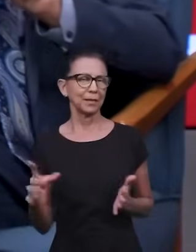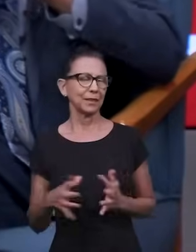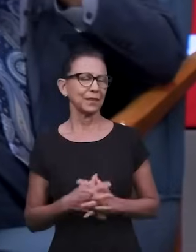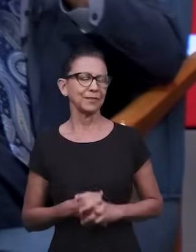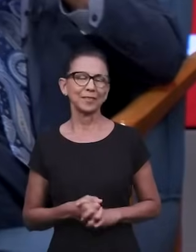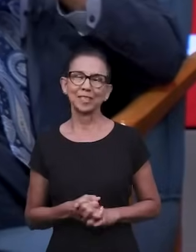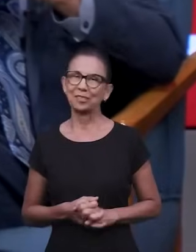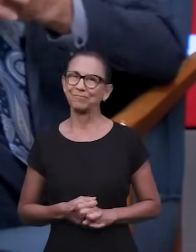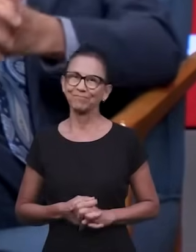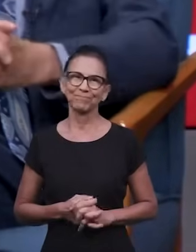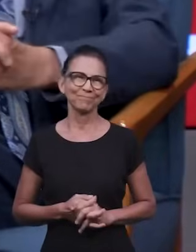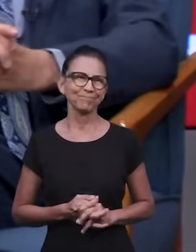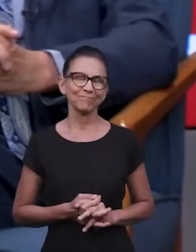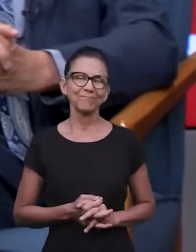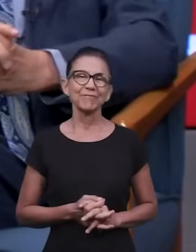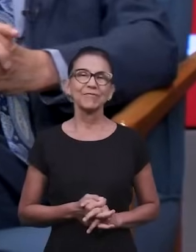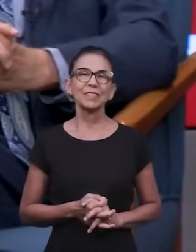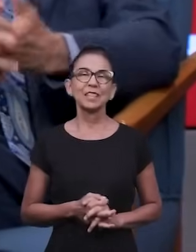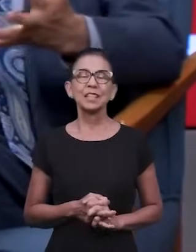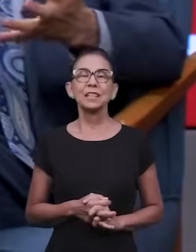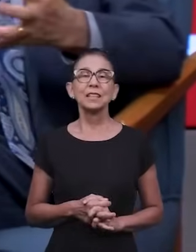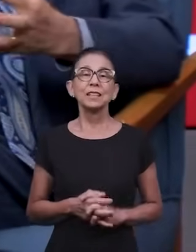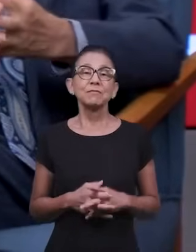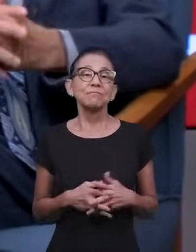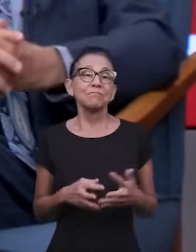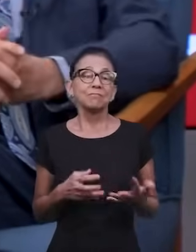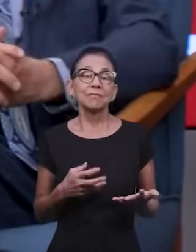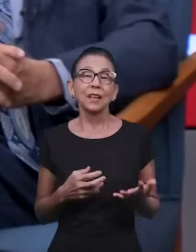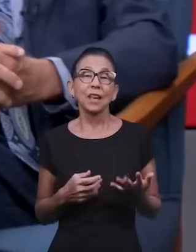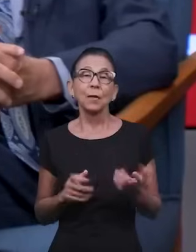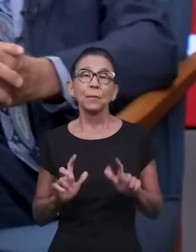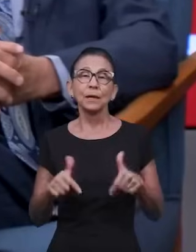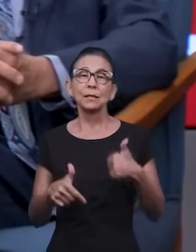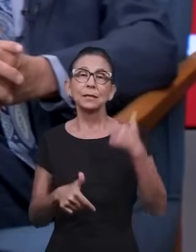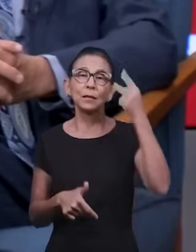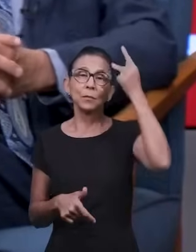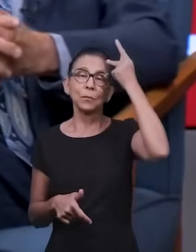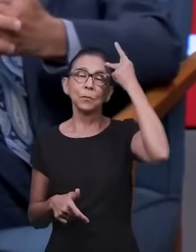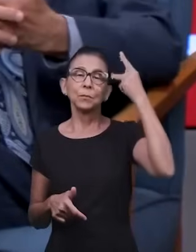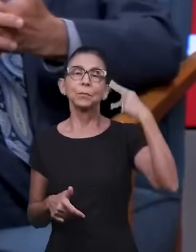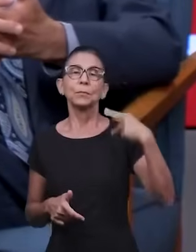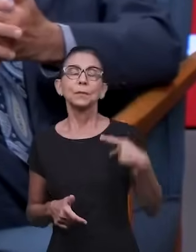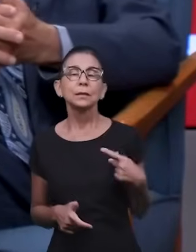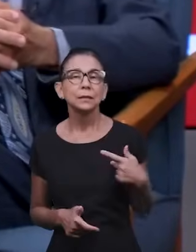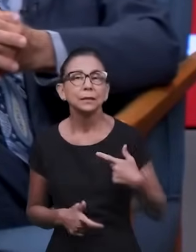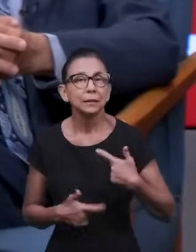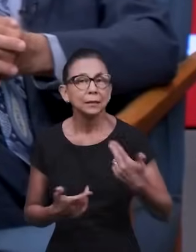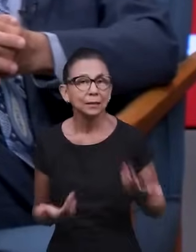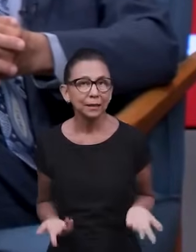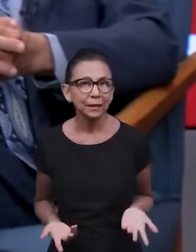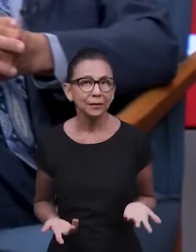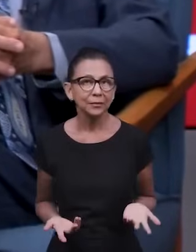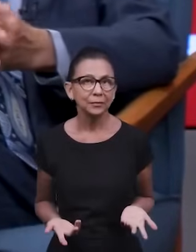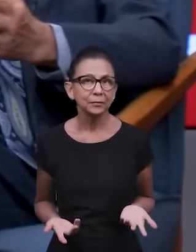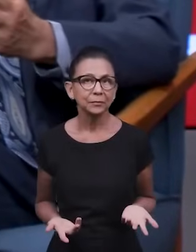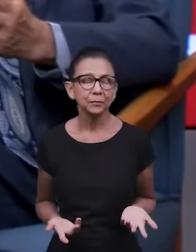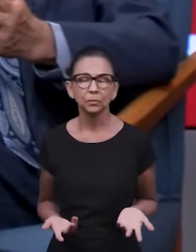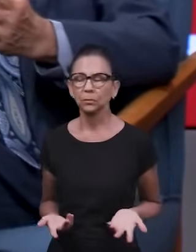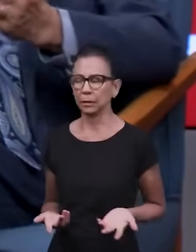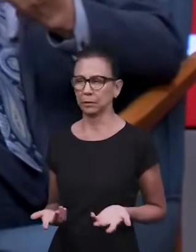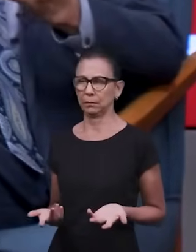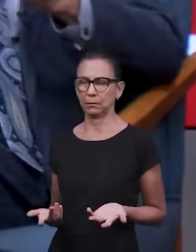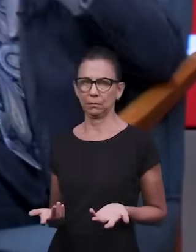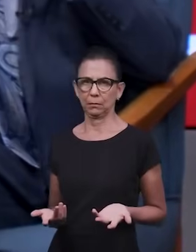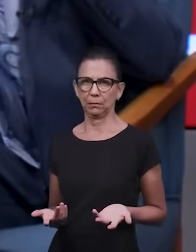do Homem ela sério ouvido por que aconteceu com Pedro era isso que Jesus queria para Pedro como